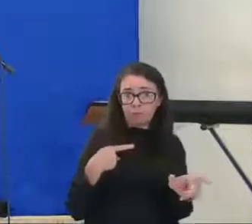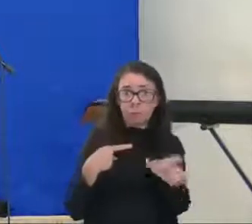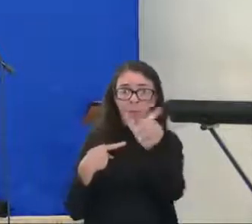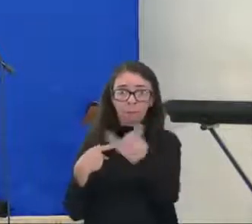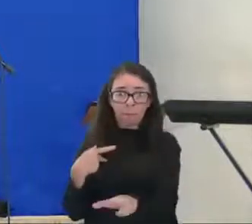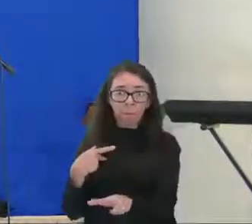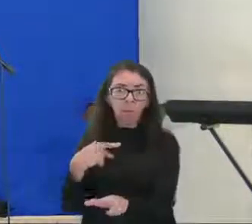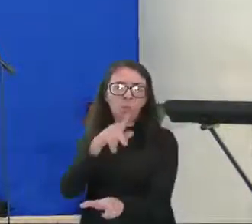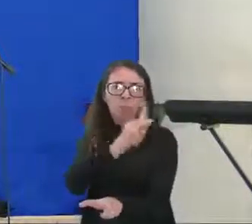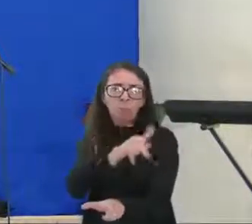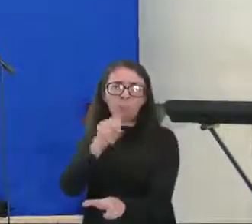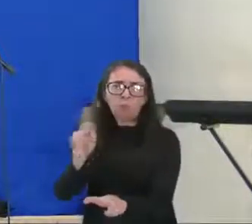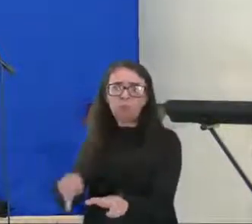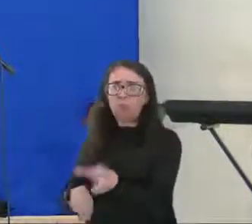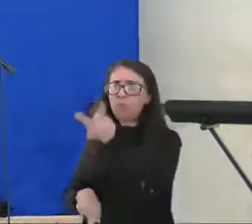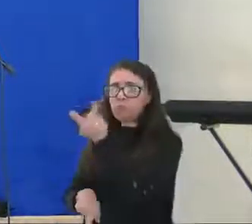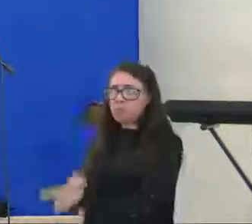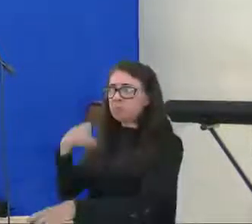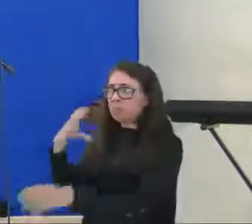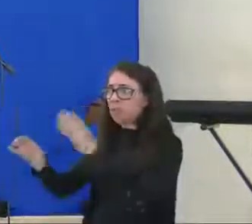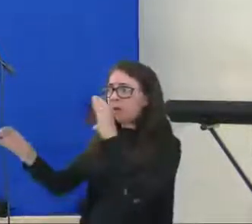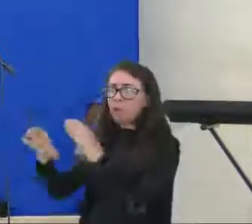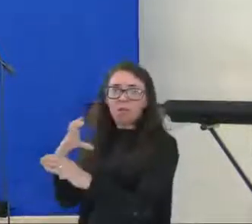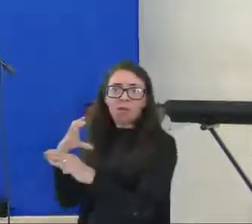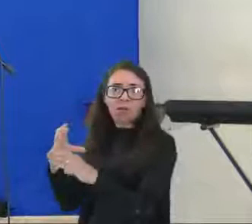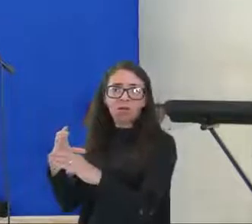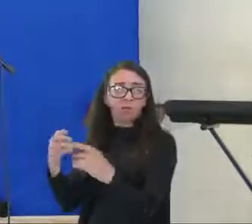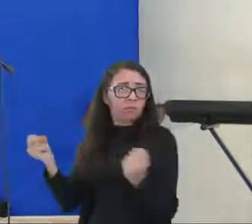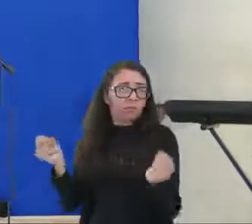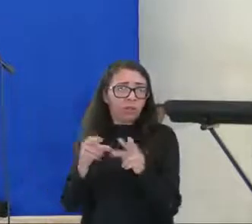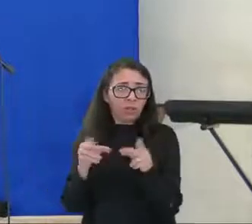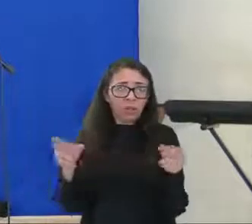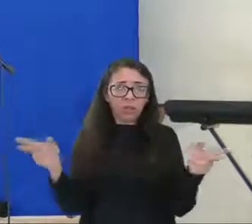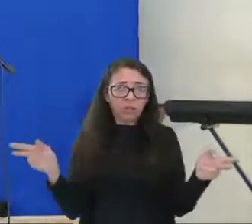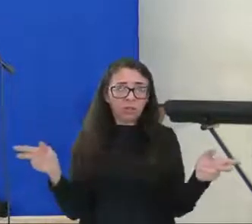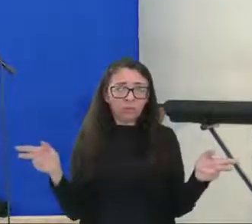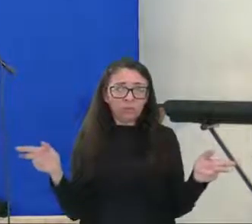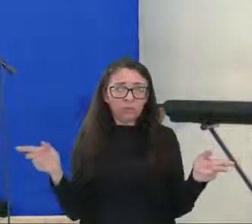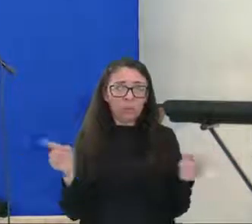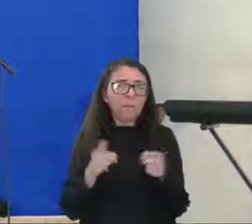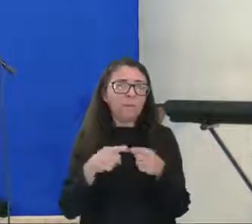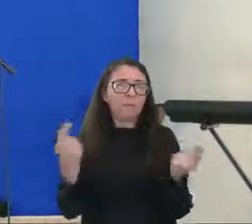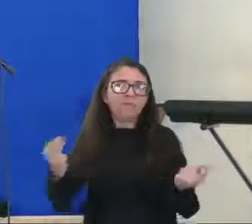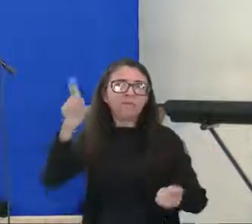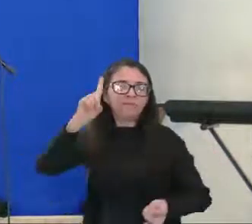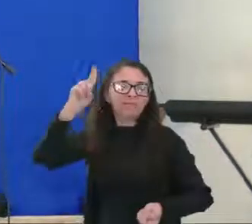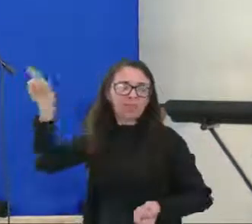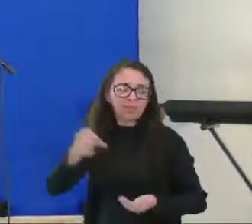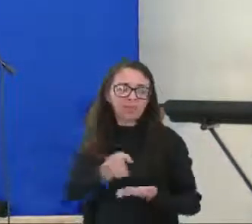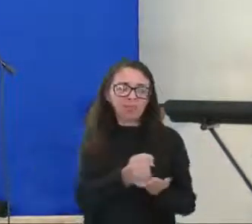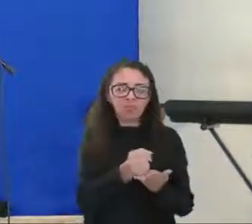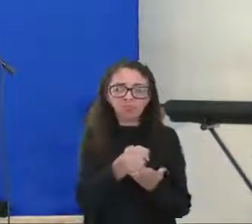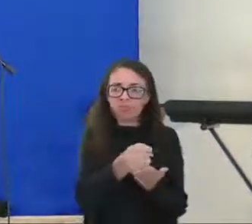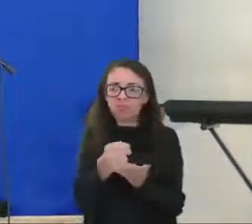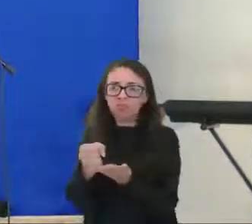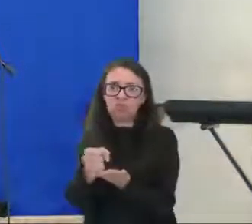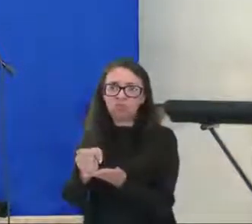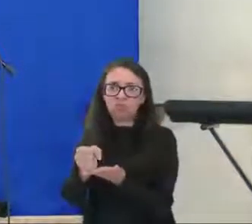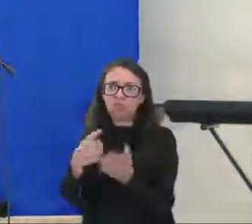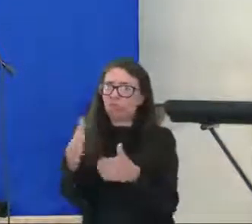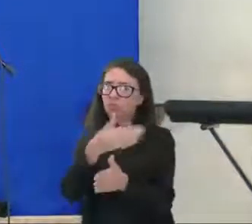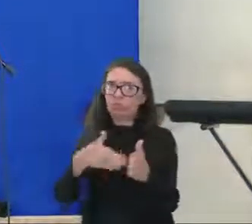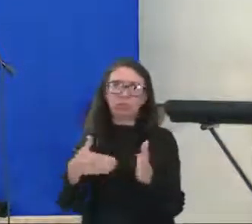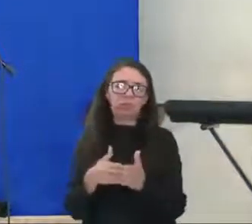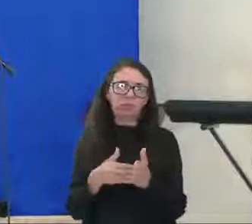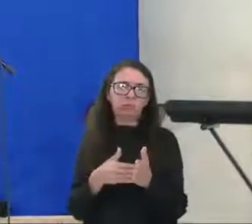Não, 17 ao 20. Isso. É 19 ao 20, né? Se todos forem um só membro, aonde